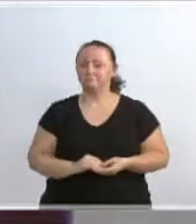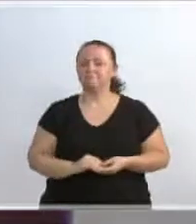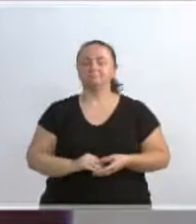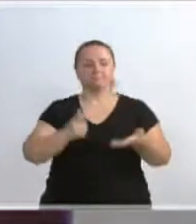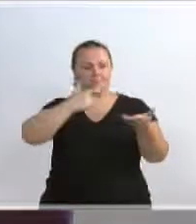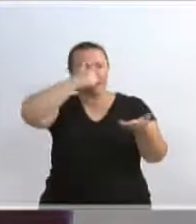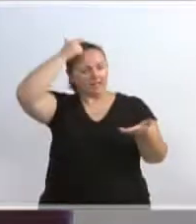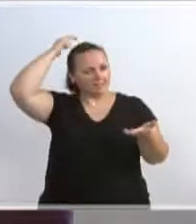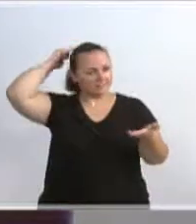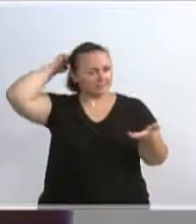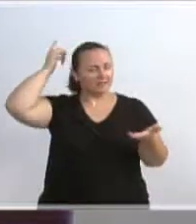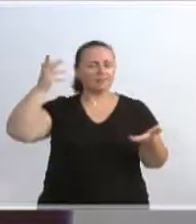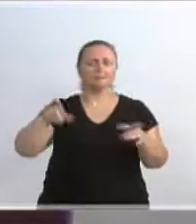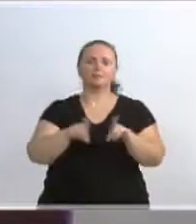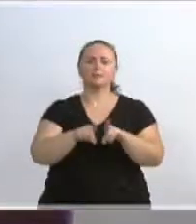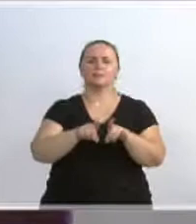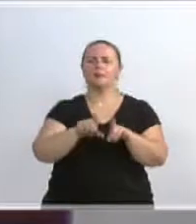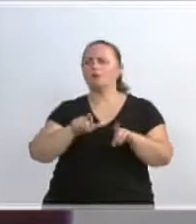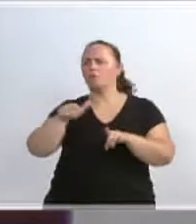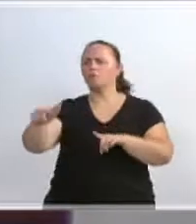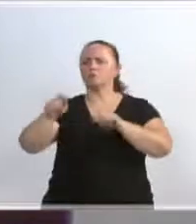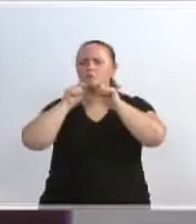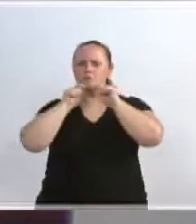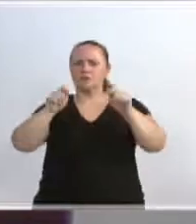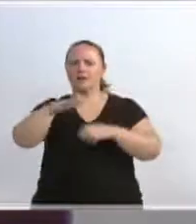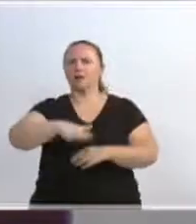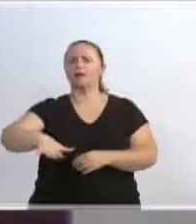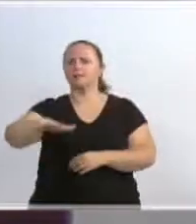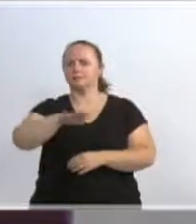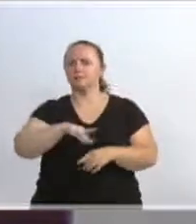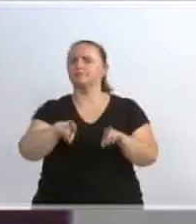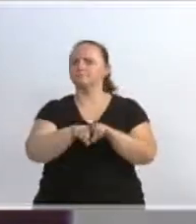Adriano, vereador Adriano, e demais assessores dessa casa. Quero aqui também